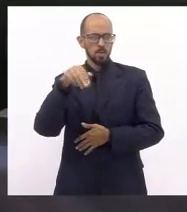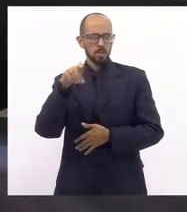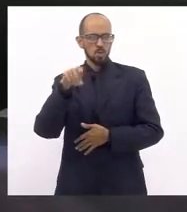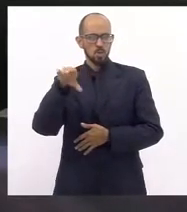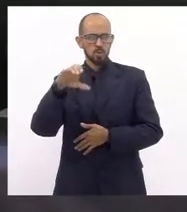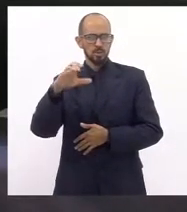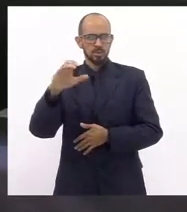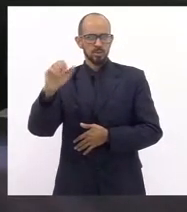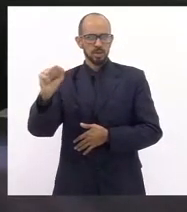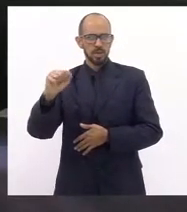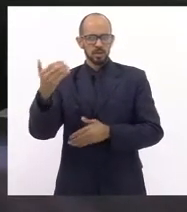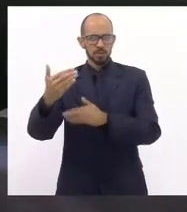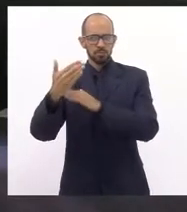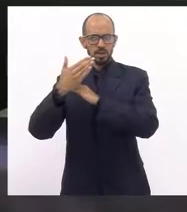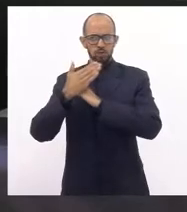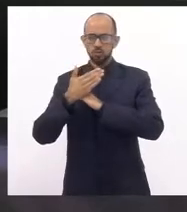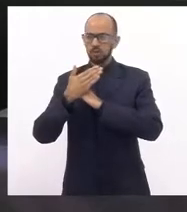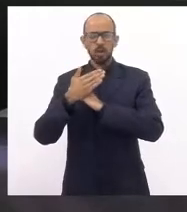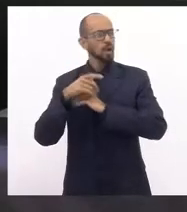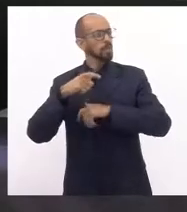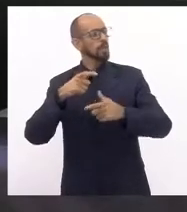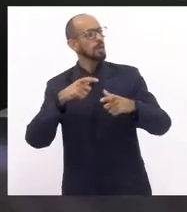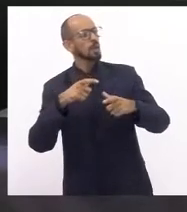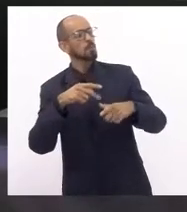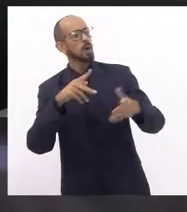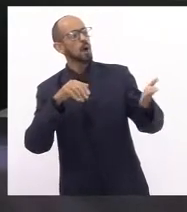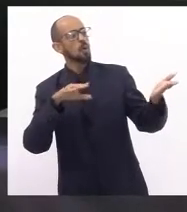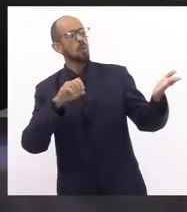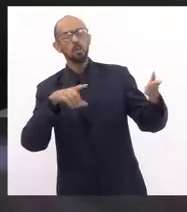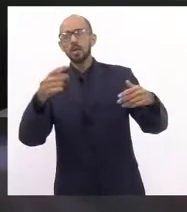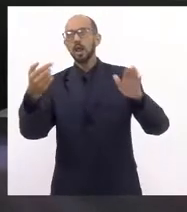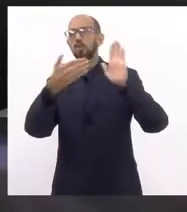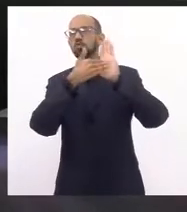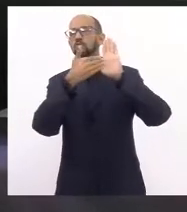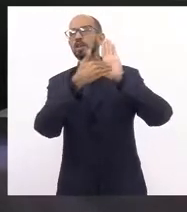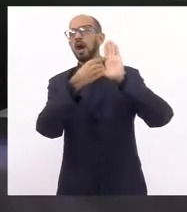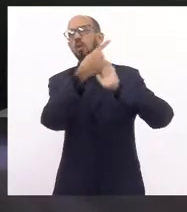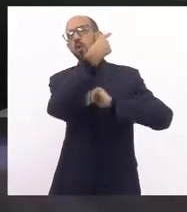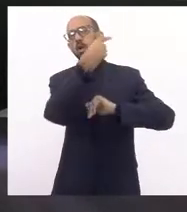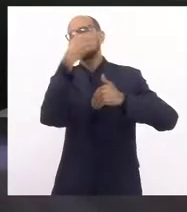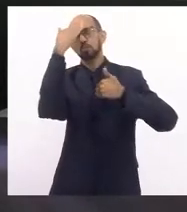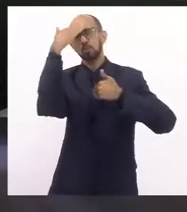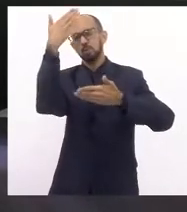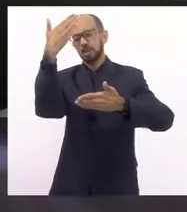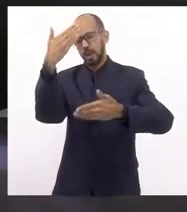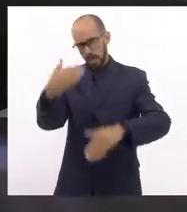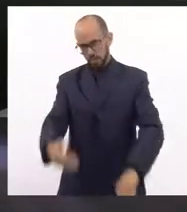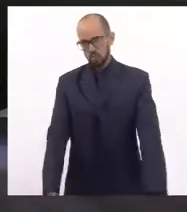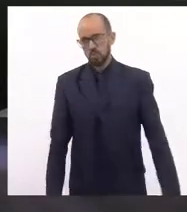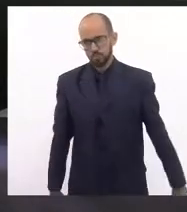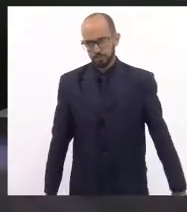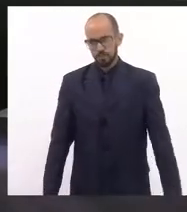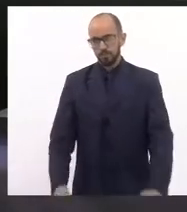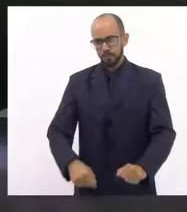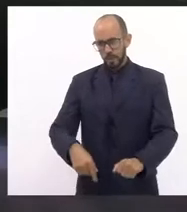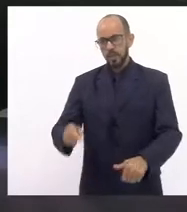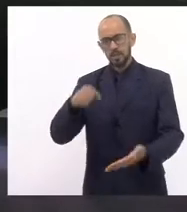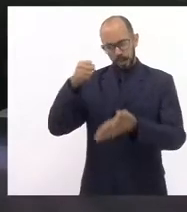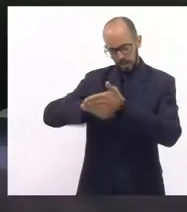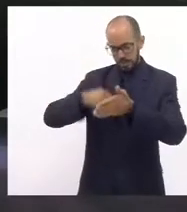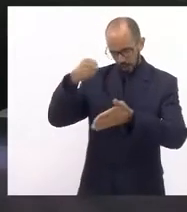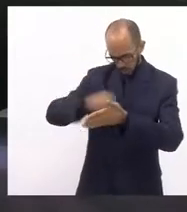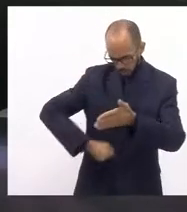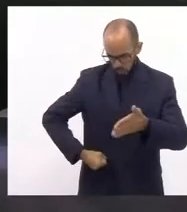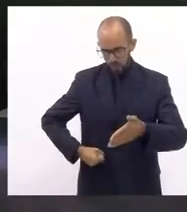está me ajudando até hoje. Cadê ele? Está lá atrás. Muito obrigada. Ele estava nessa luta, está nessa